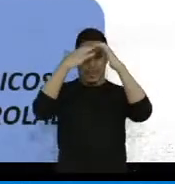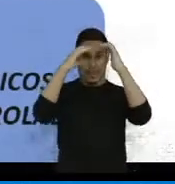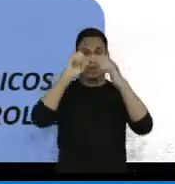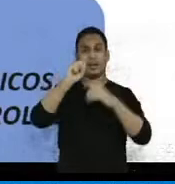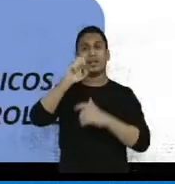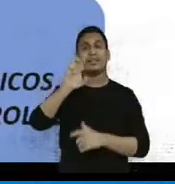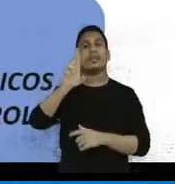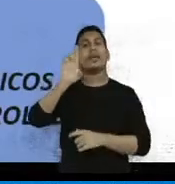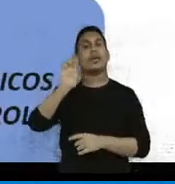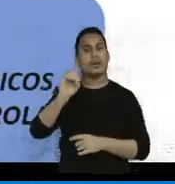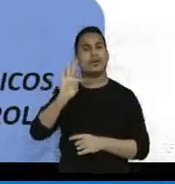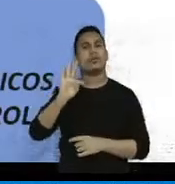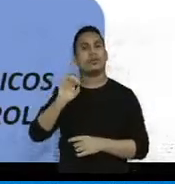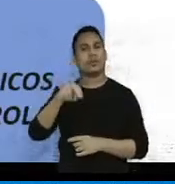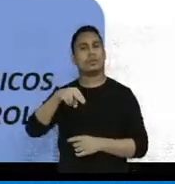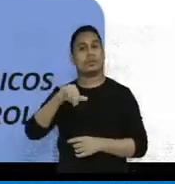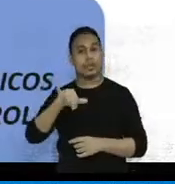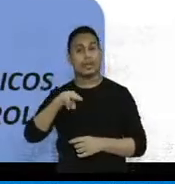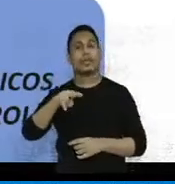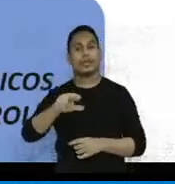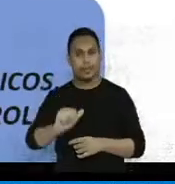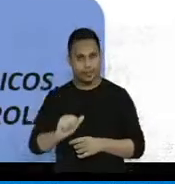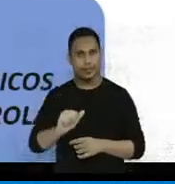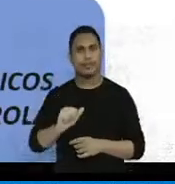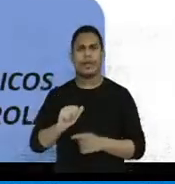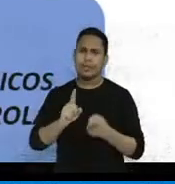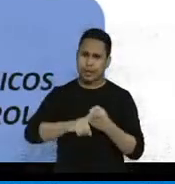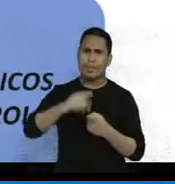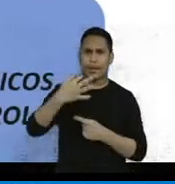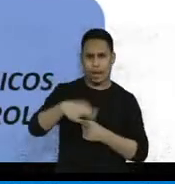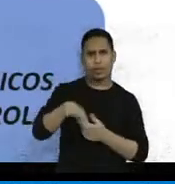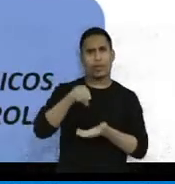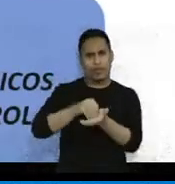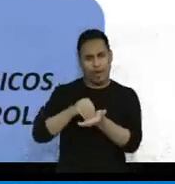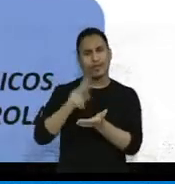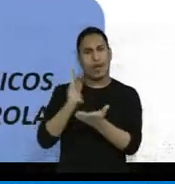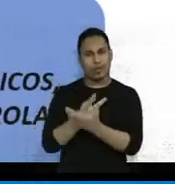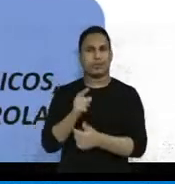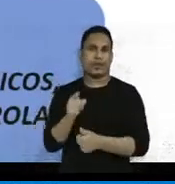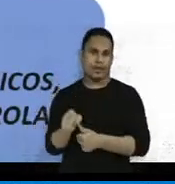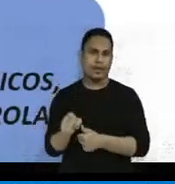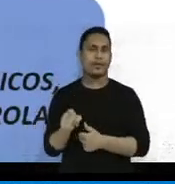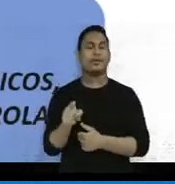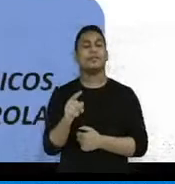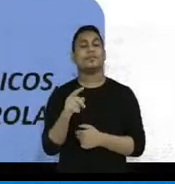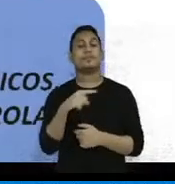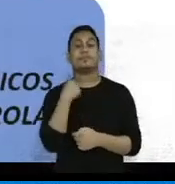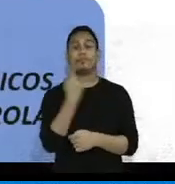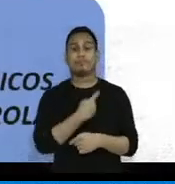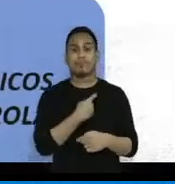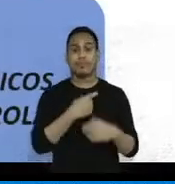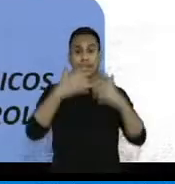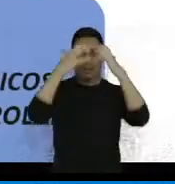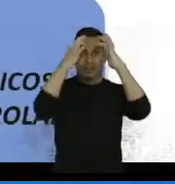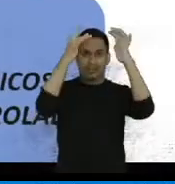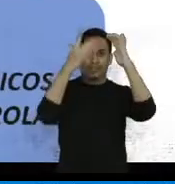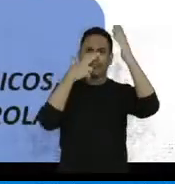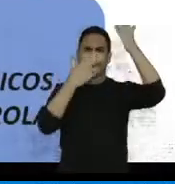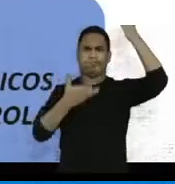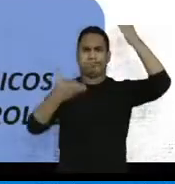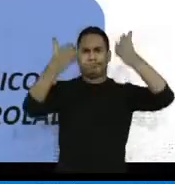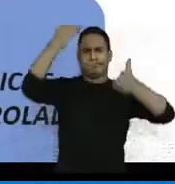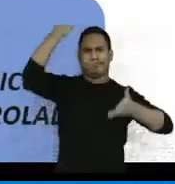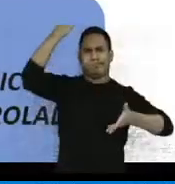serotonina. Então, quando o nosso cérebro está em desequilíbrio, ele começa a demonstrar sintomas. Um deles pode ser a